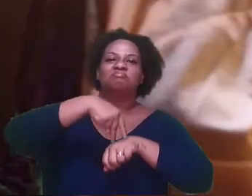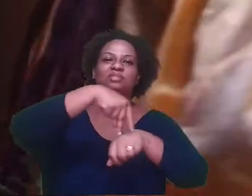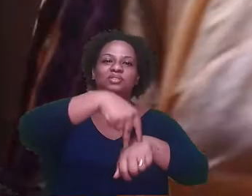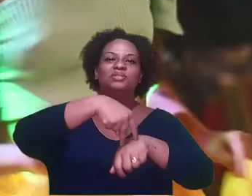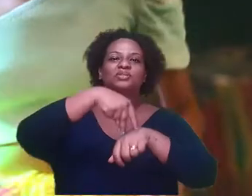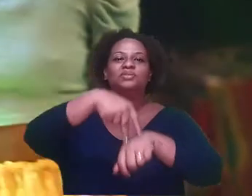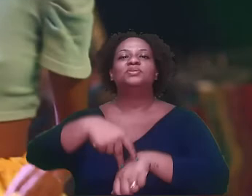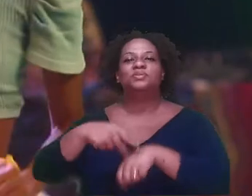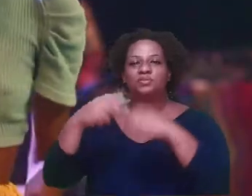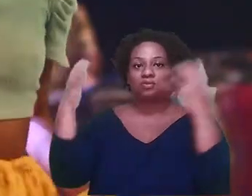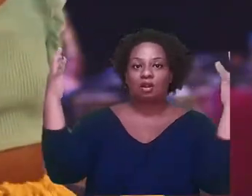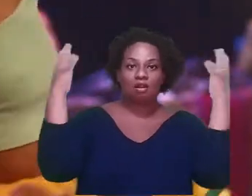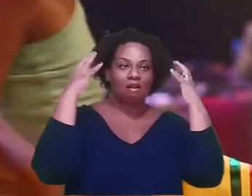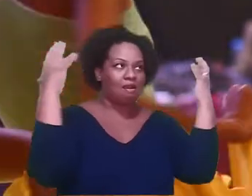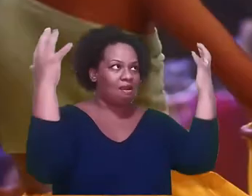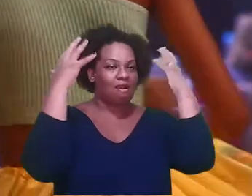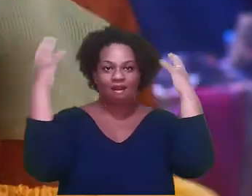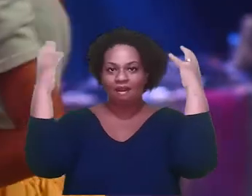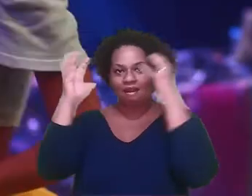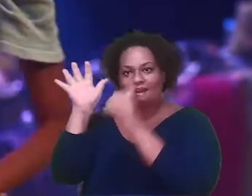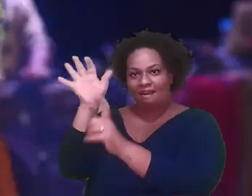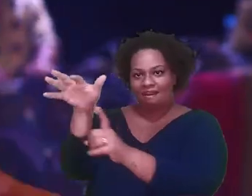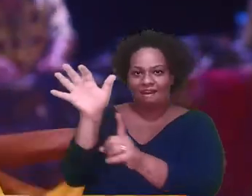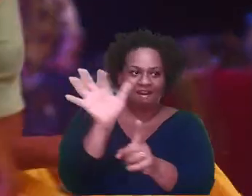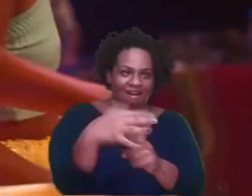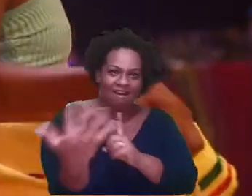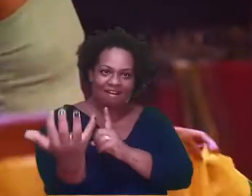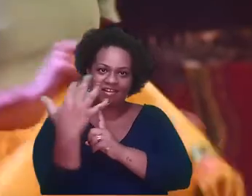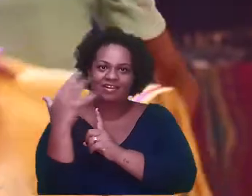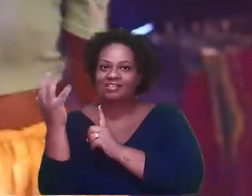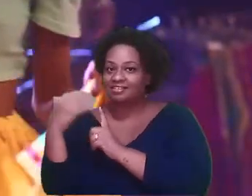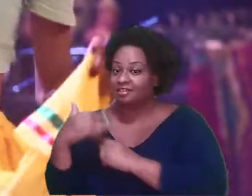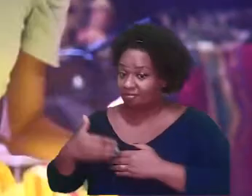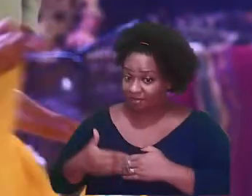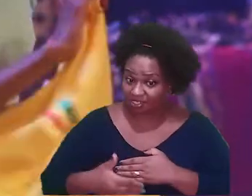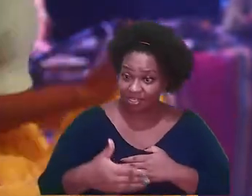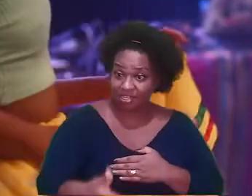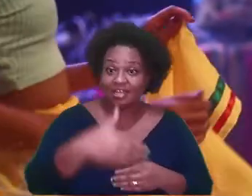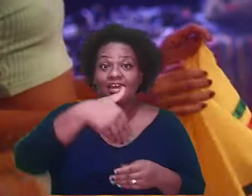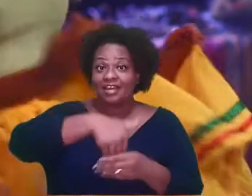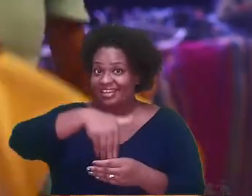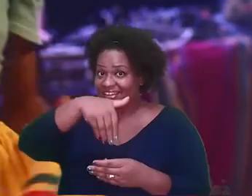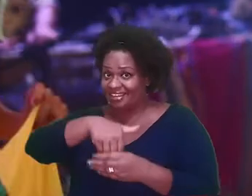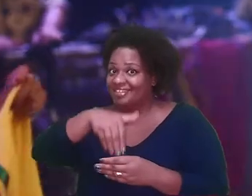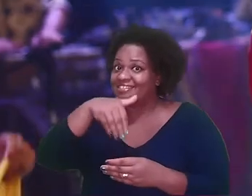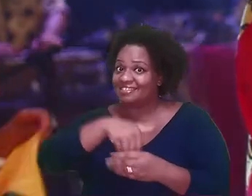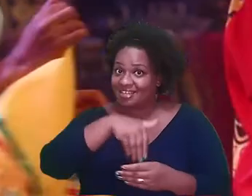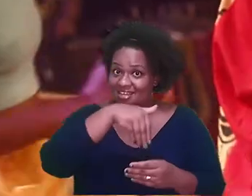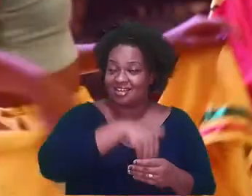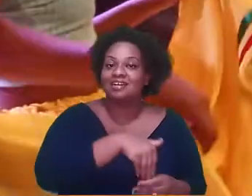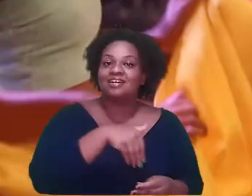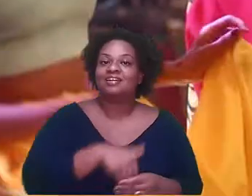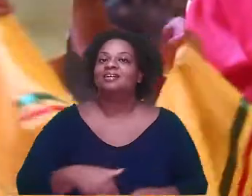do pau comer. Sou mais a participação. Tá na hora do pau comer. Que o baixo clero como representação. Tá na